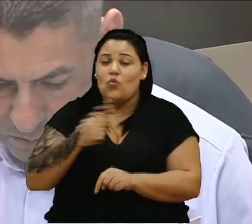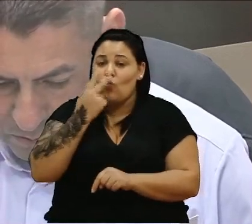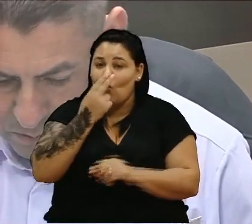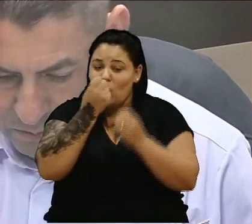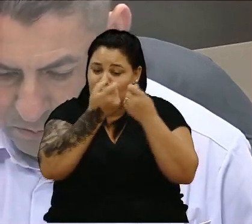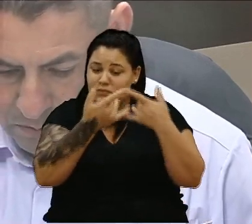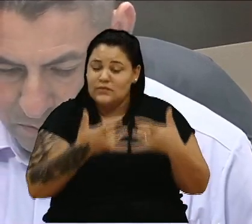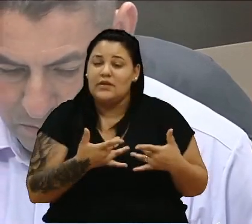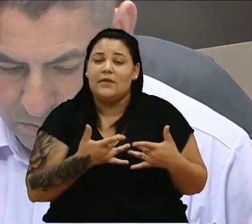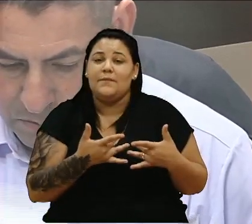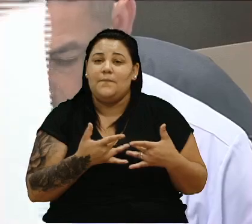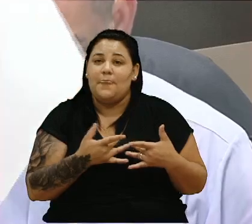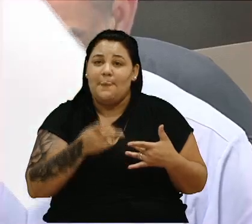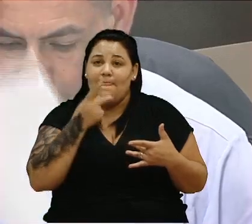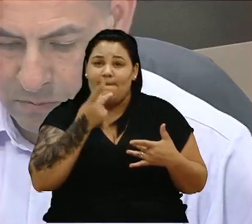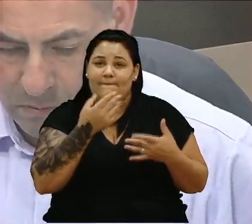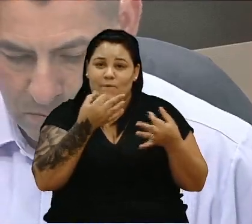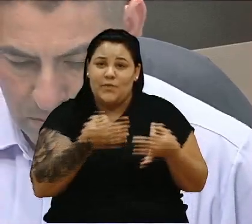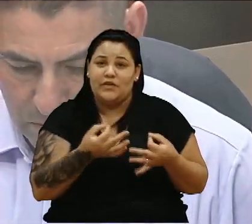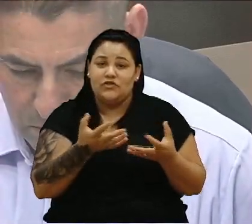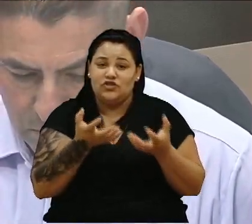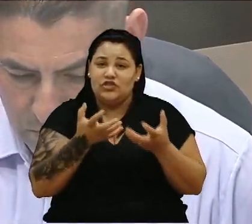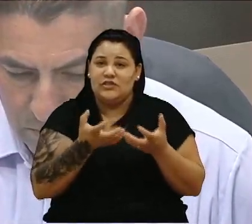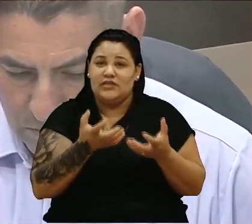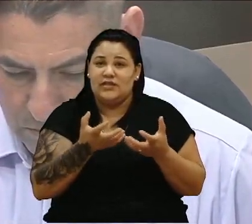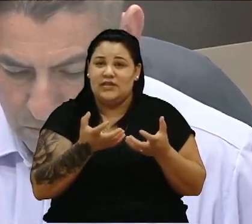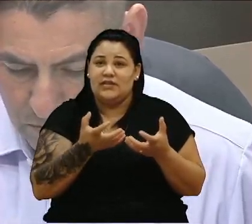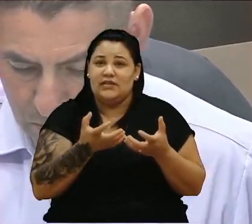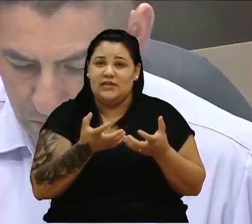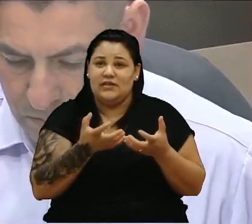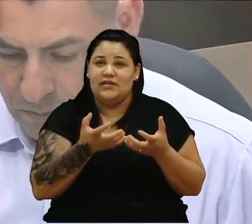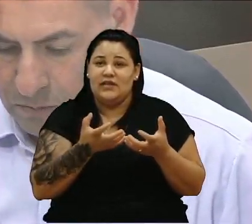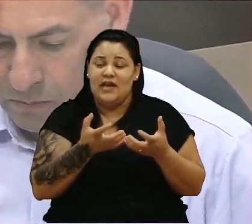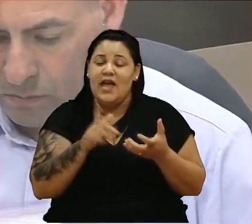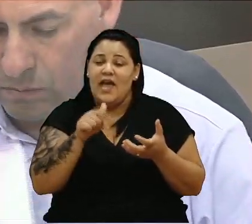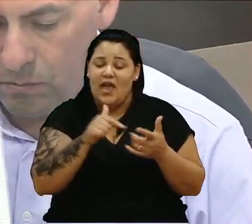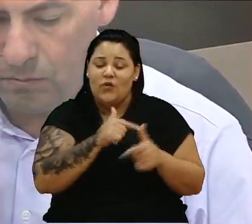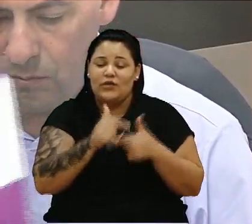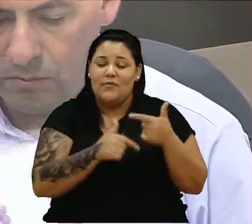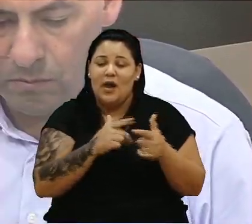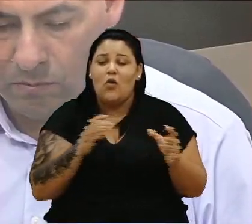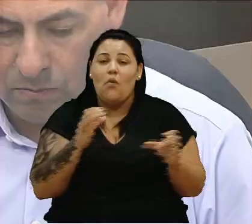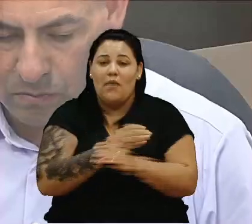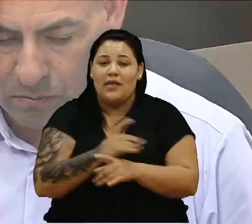linguajar de polícia aqui, a gente quer uma barca com uma AGU quentucha para fazer as prisões que deve ser